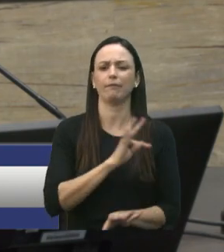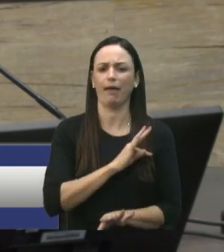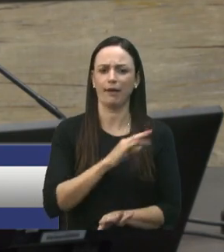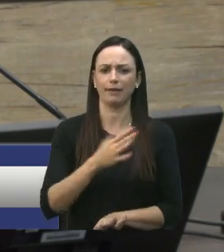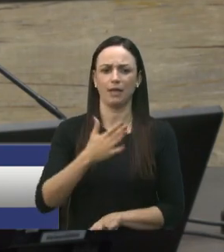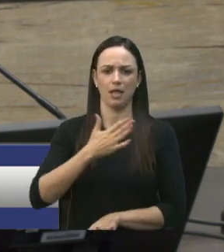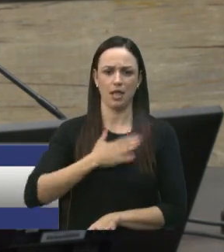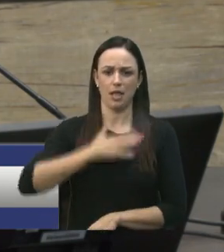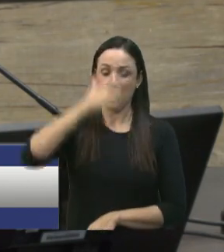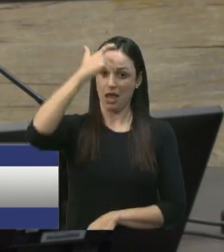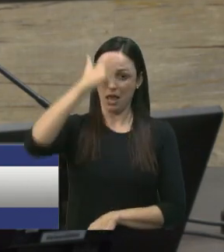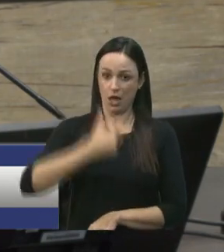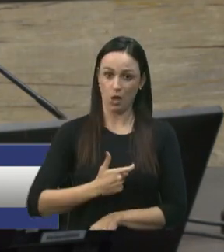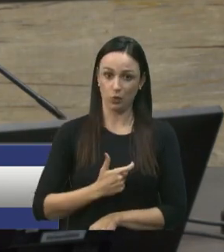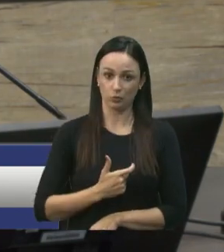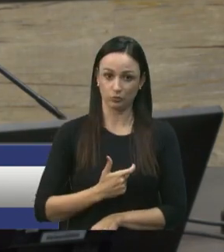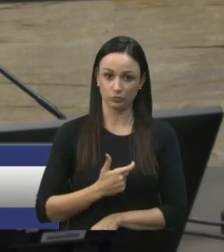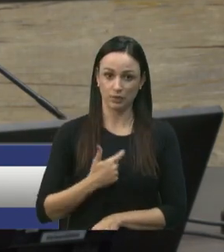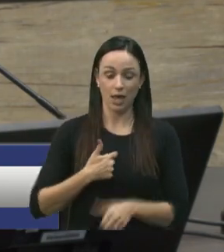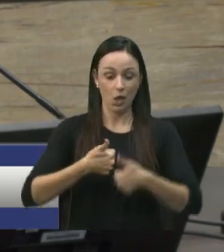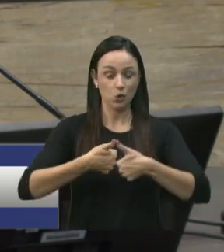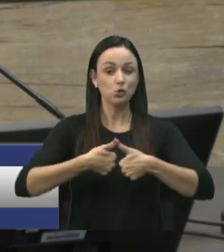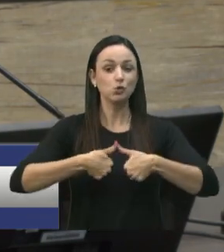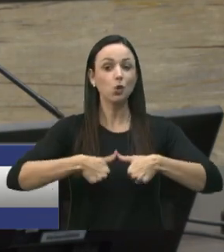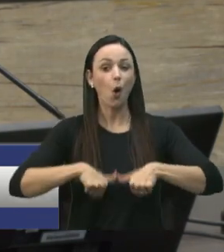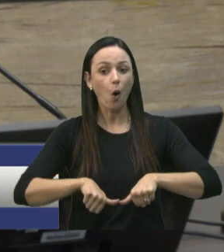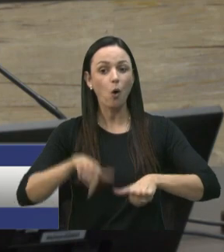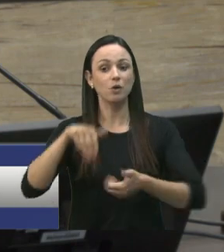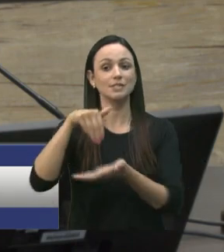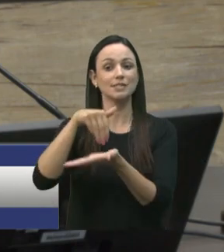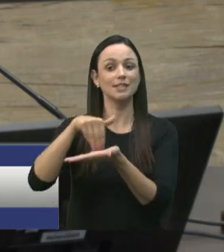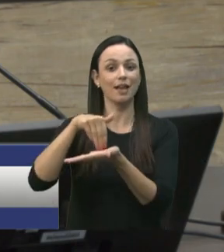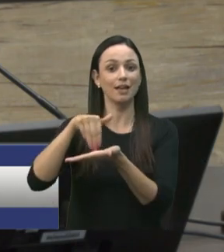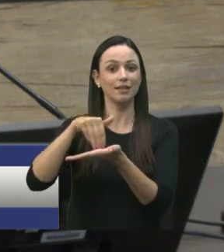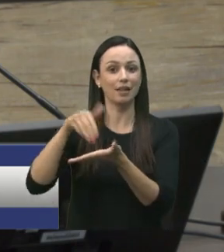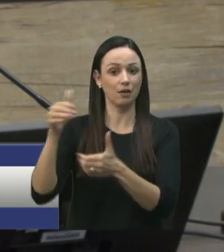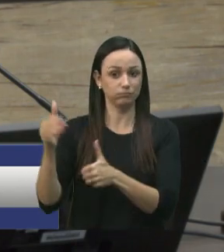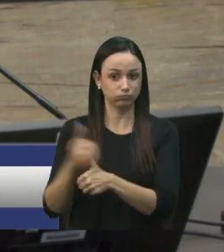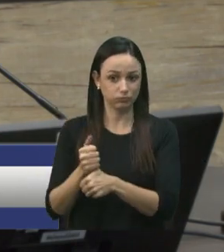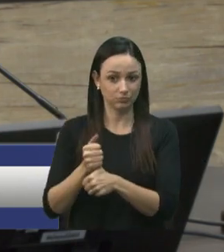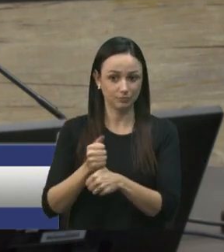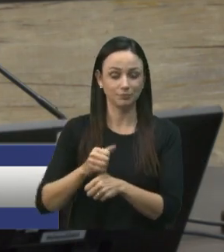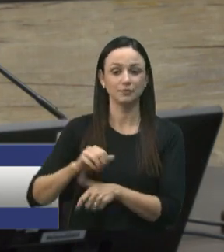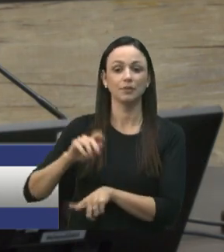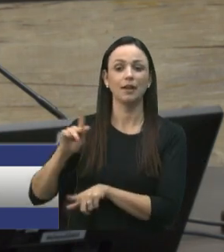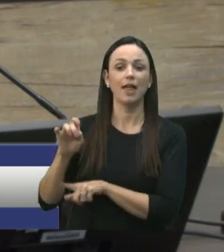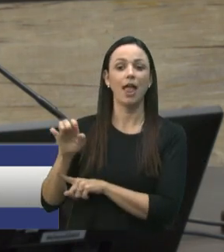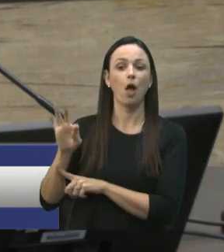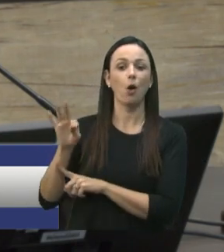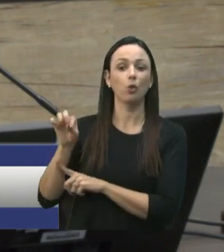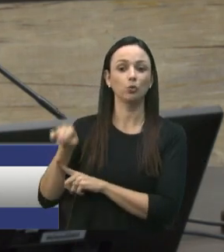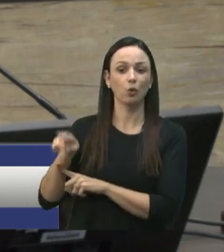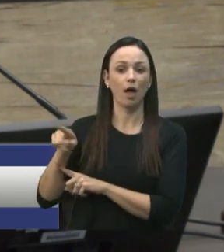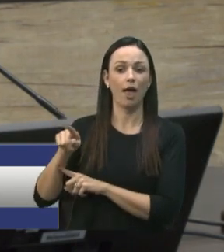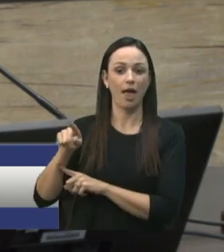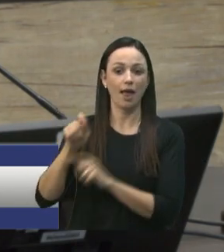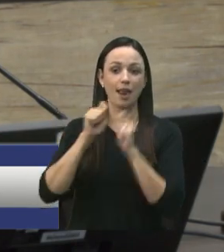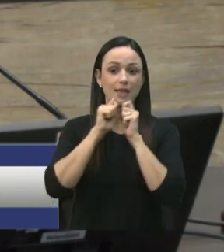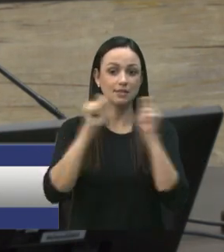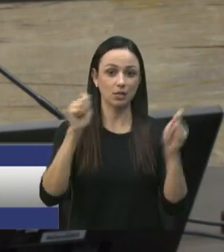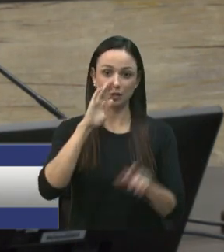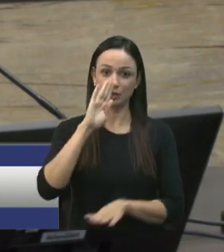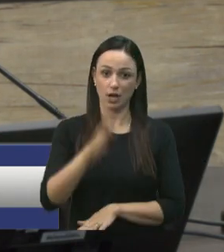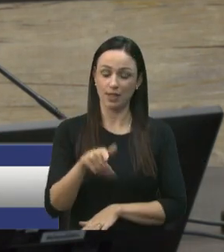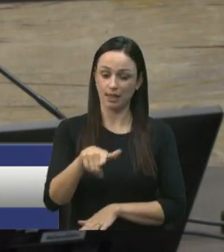eu, enquanto estou o secretário interino da pasta, o Elton, que é o assessor direto dentro desse conceito